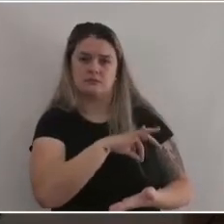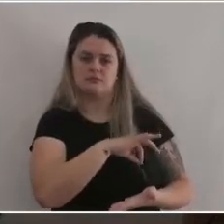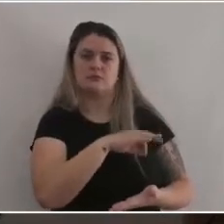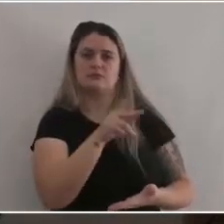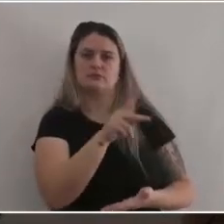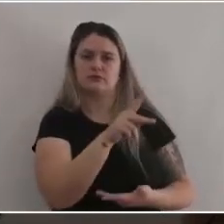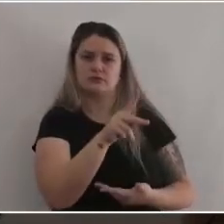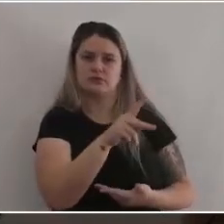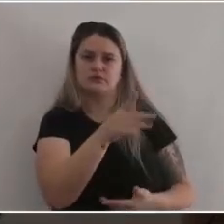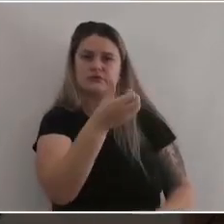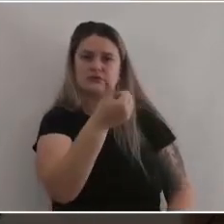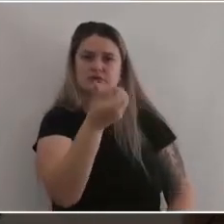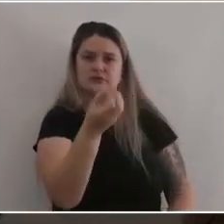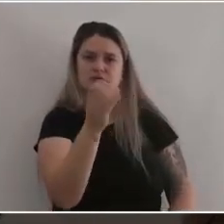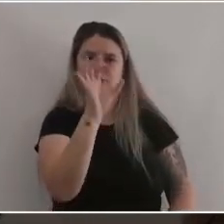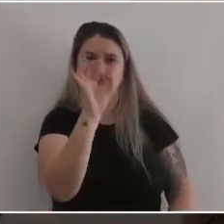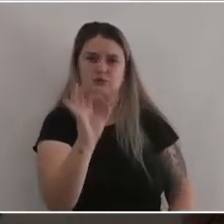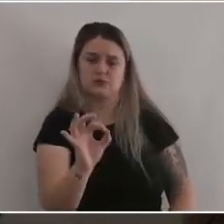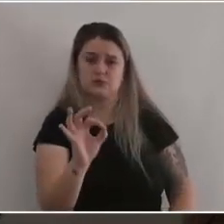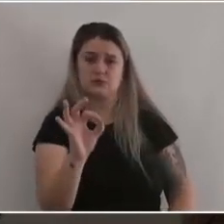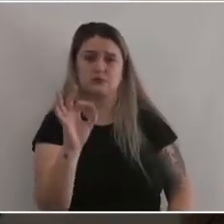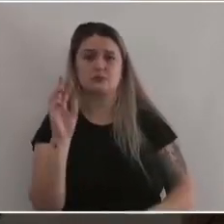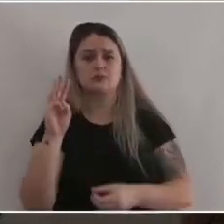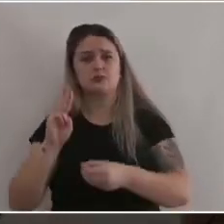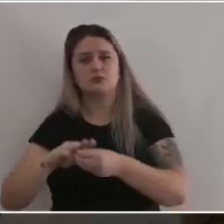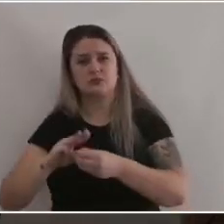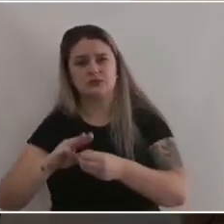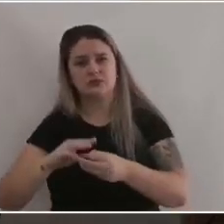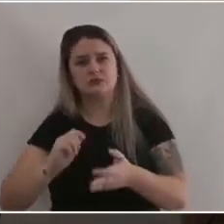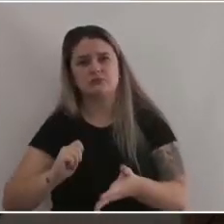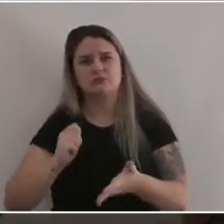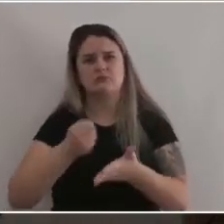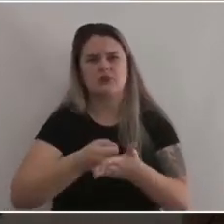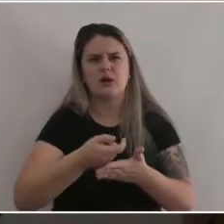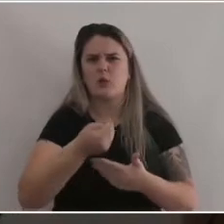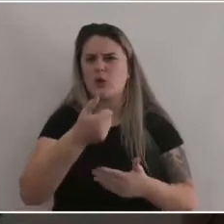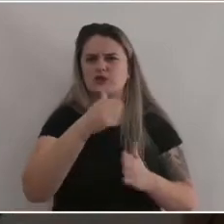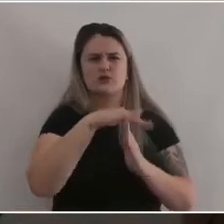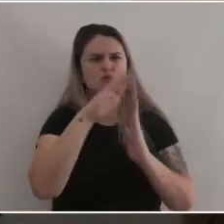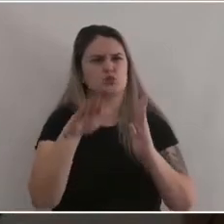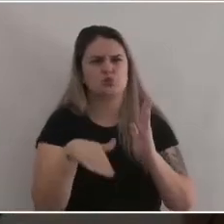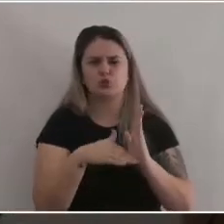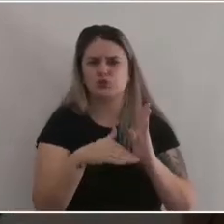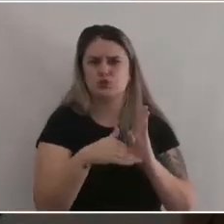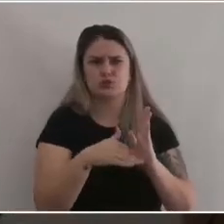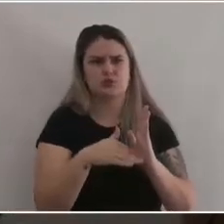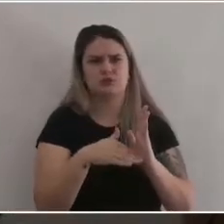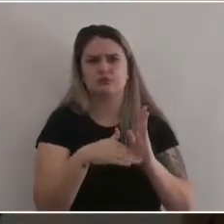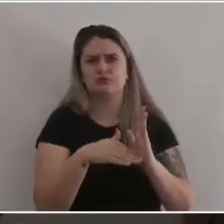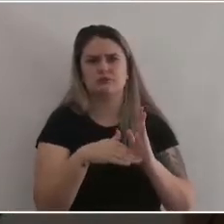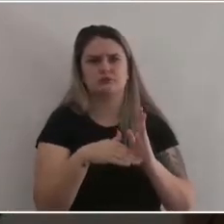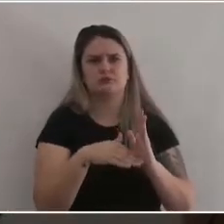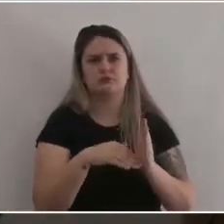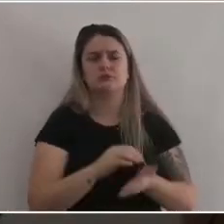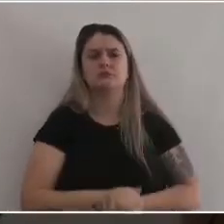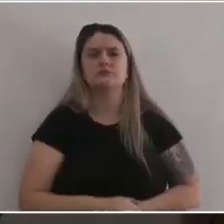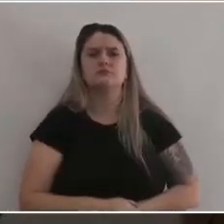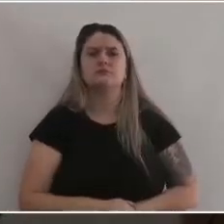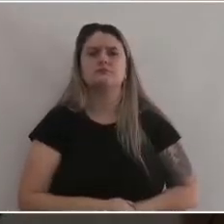dos professores 60%. O município aplica quase que a sua totalidade, tudo em